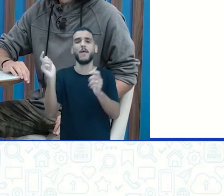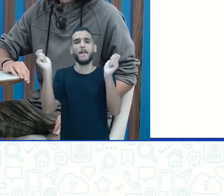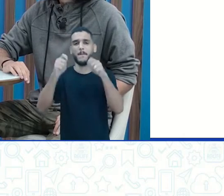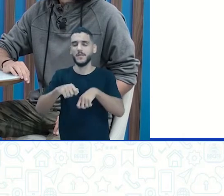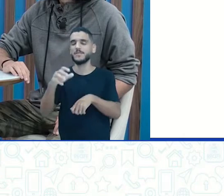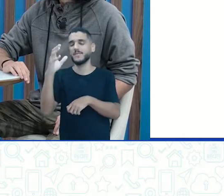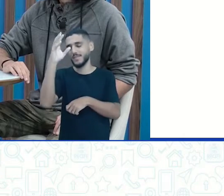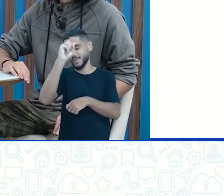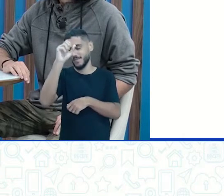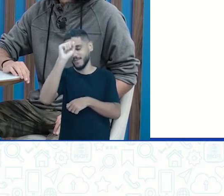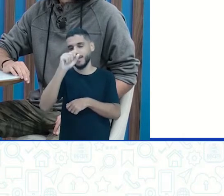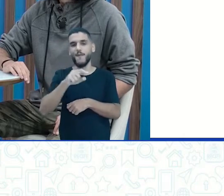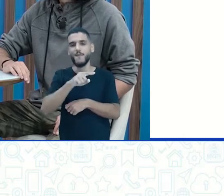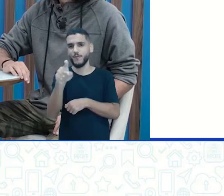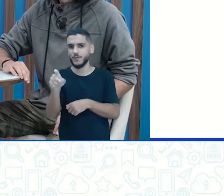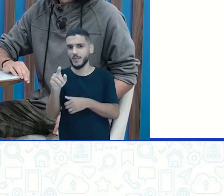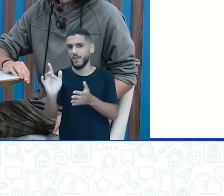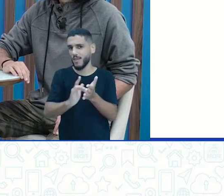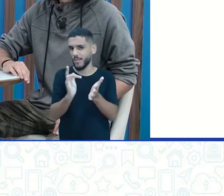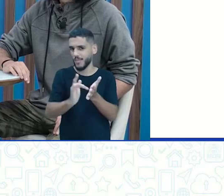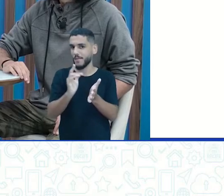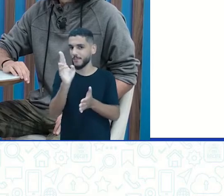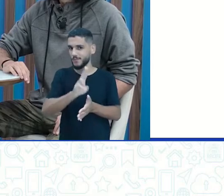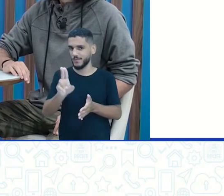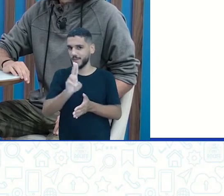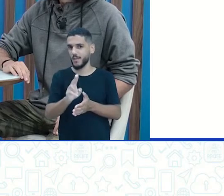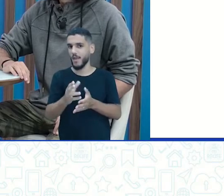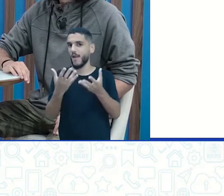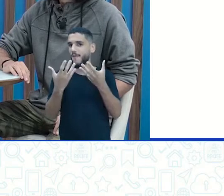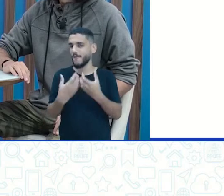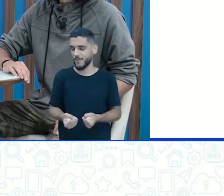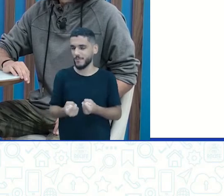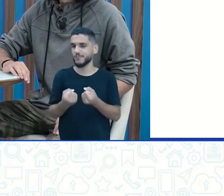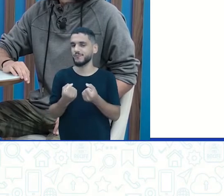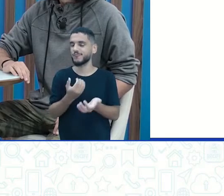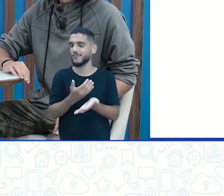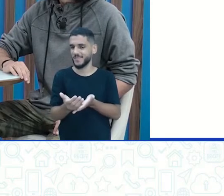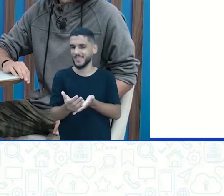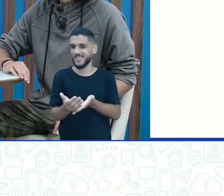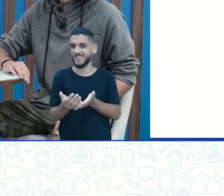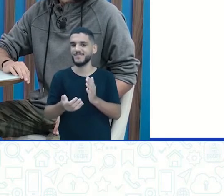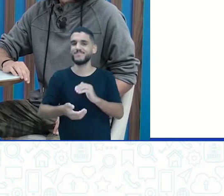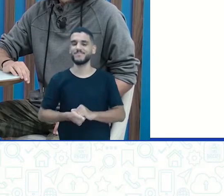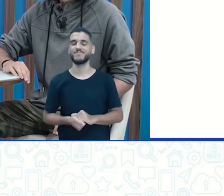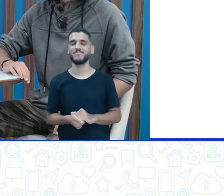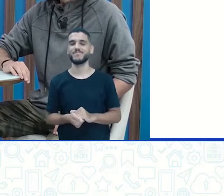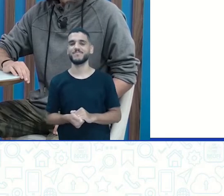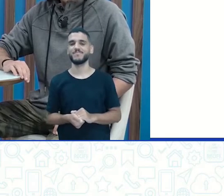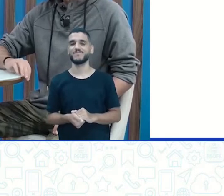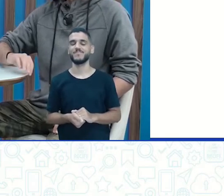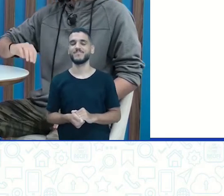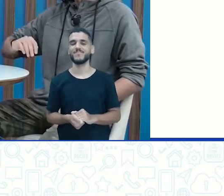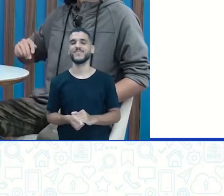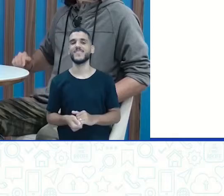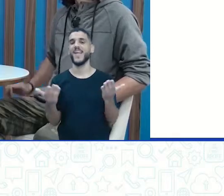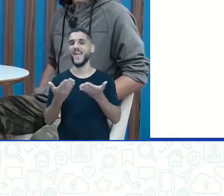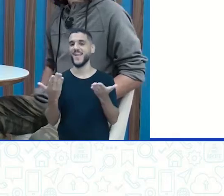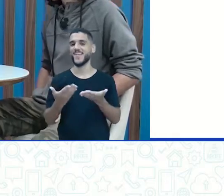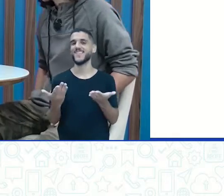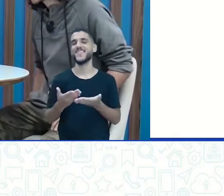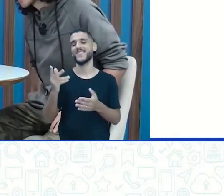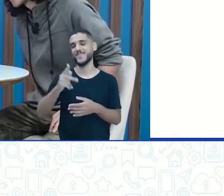meus amores, todo mundo já está com o tablet na mão. Vamos embora, vamos começar. Todo seu, Matheus,